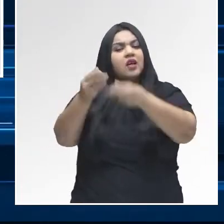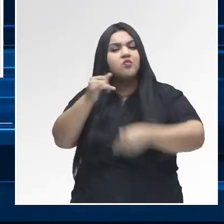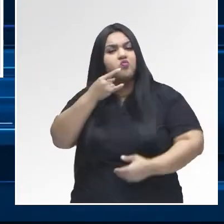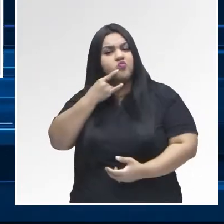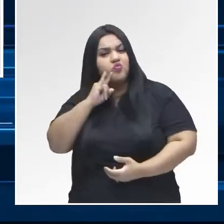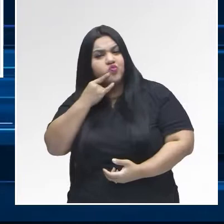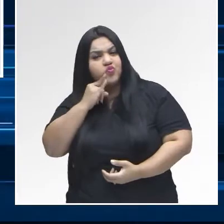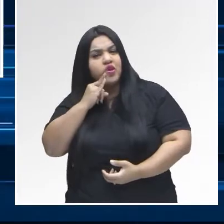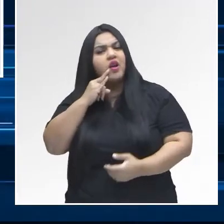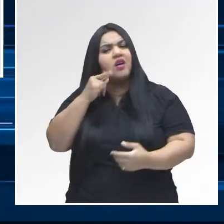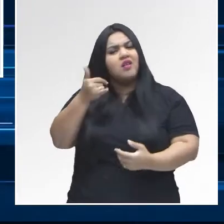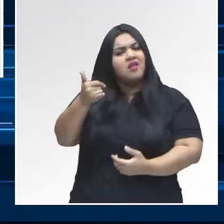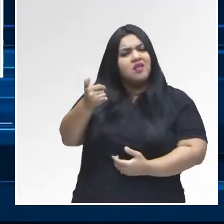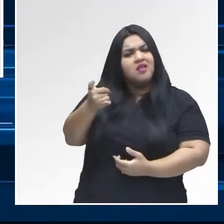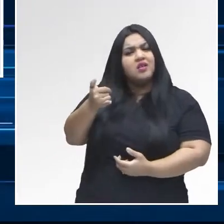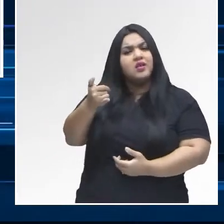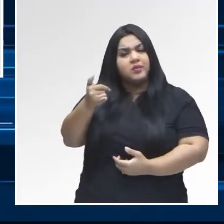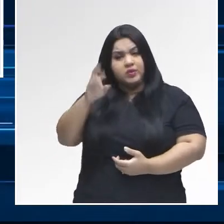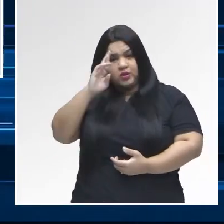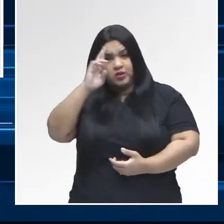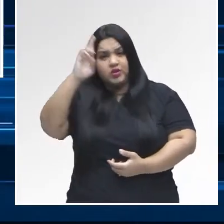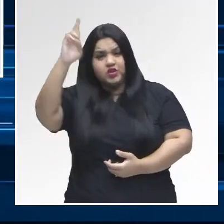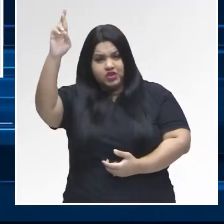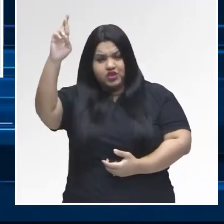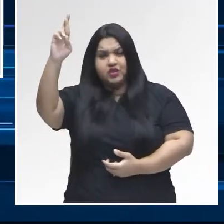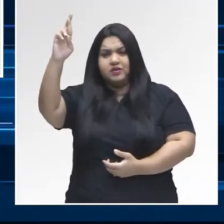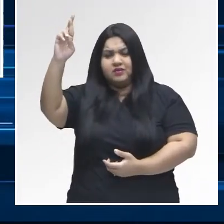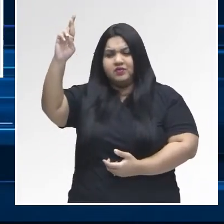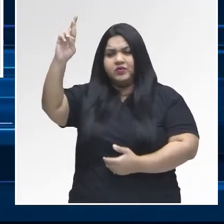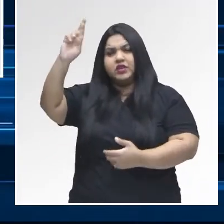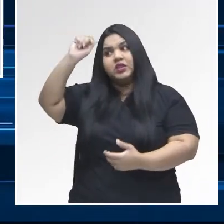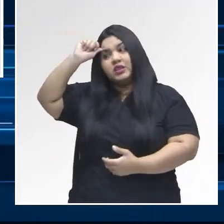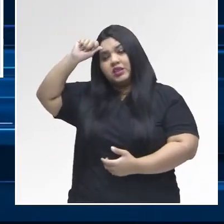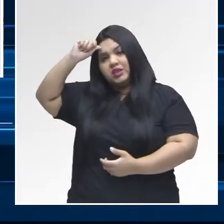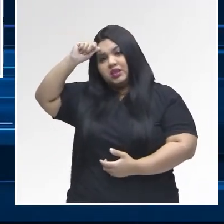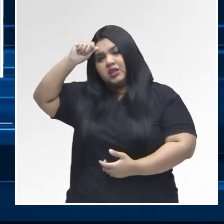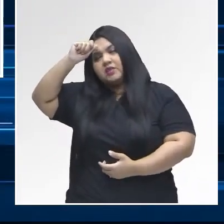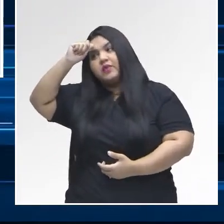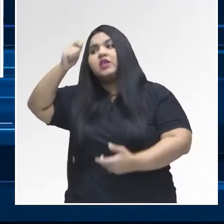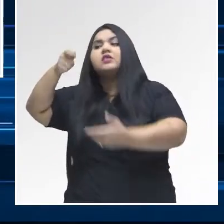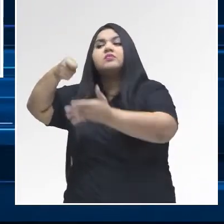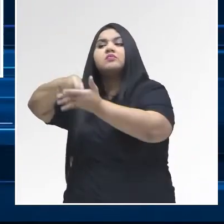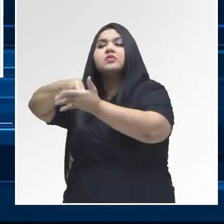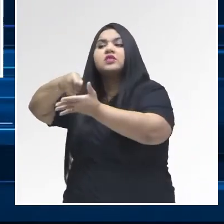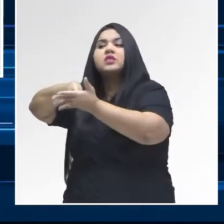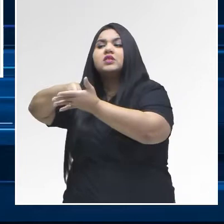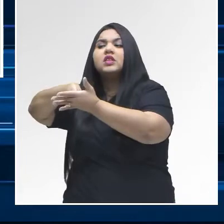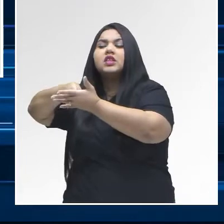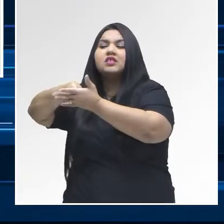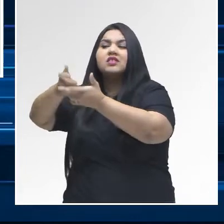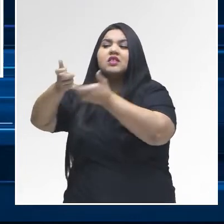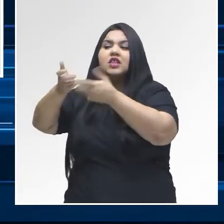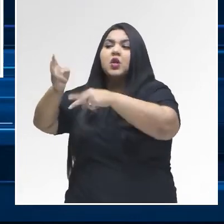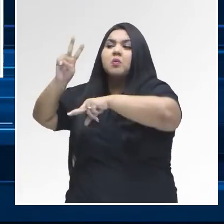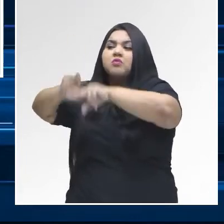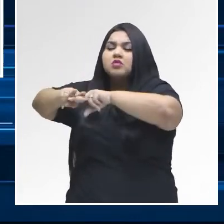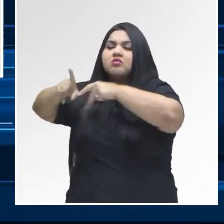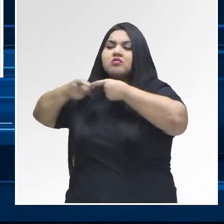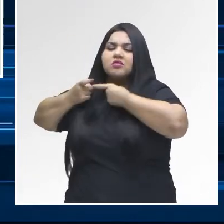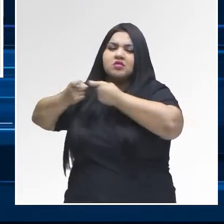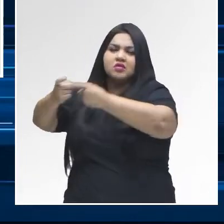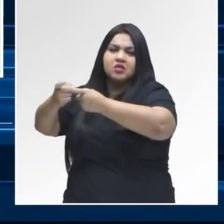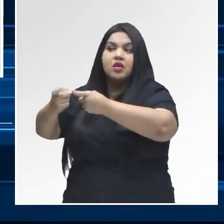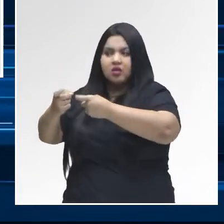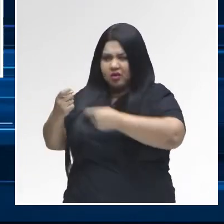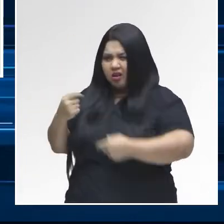de fogo aos chefes africanos e, em troca, exigiam prisioneiros de guerra. Ou seja, eu te